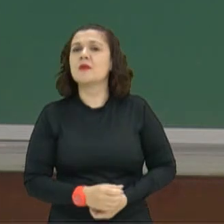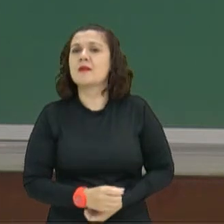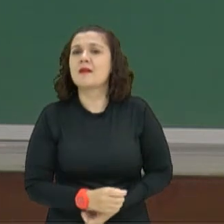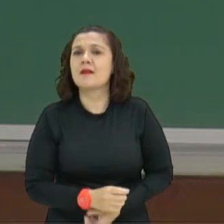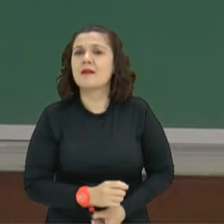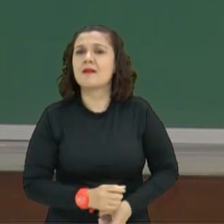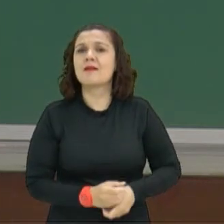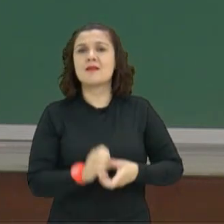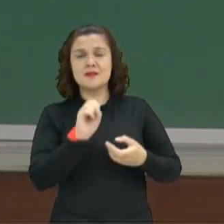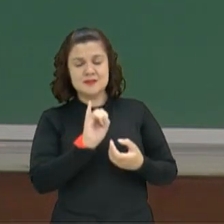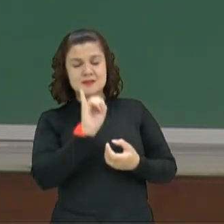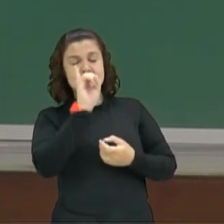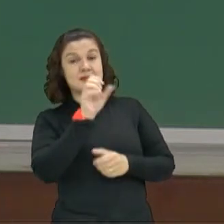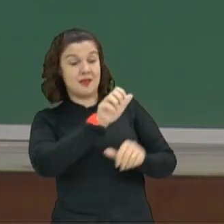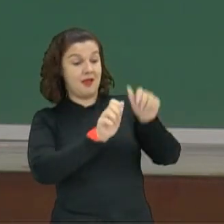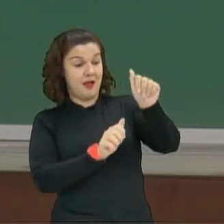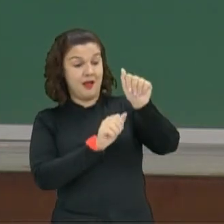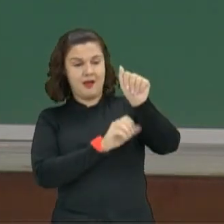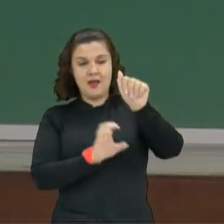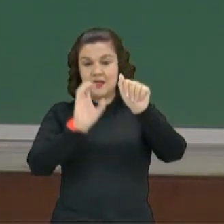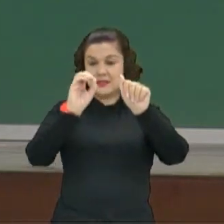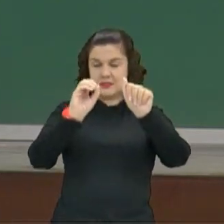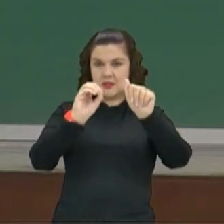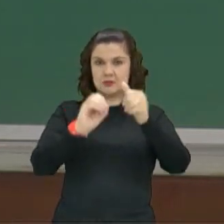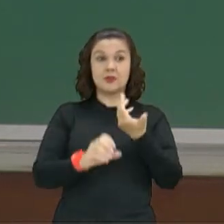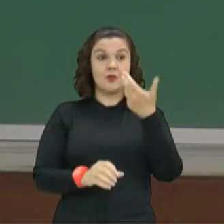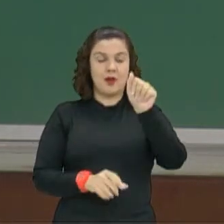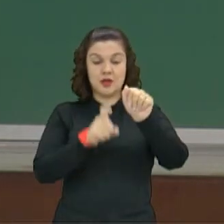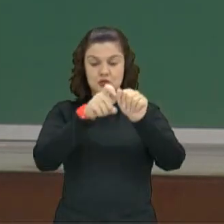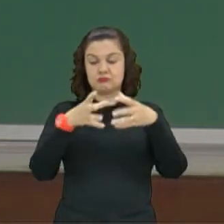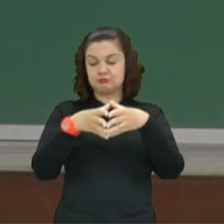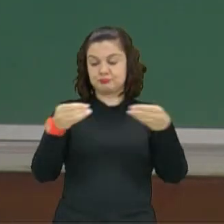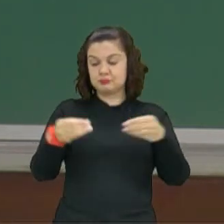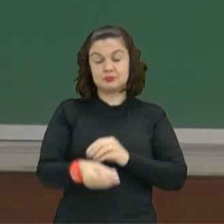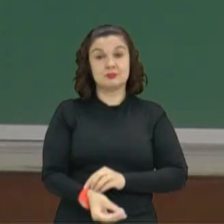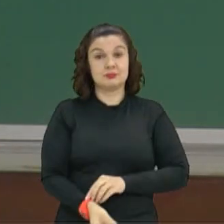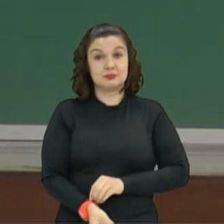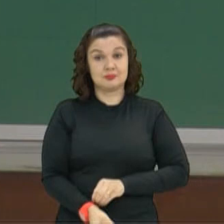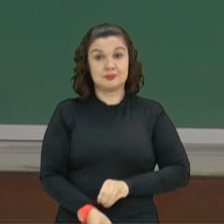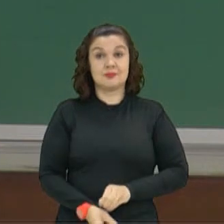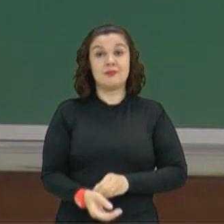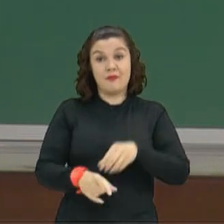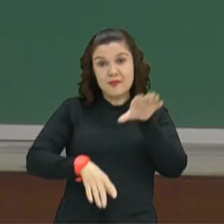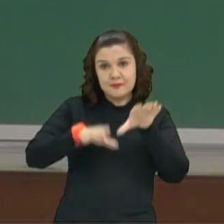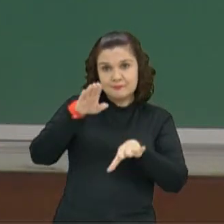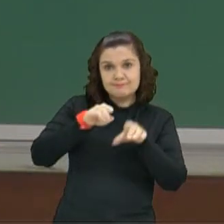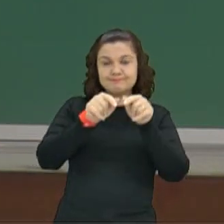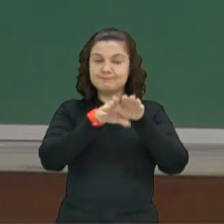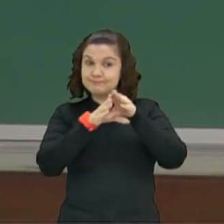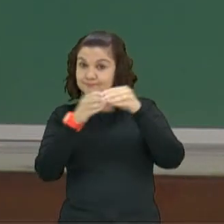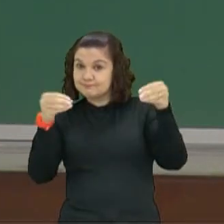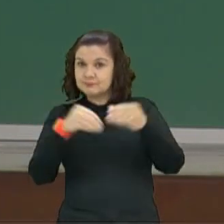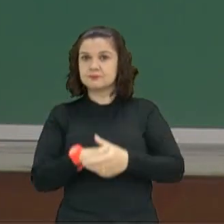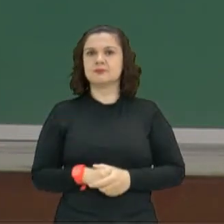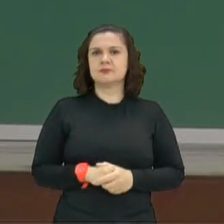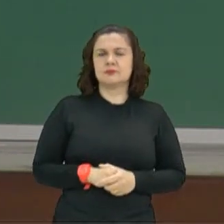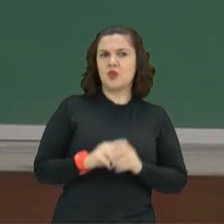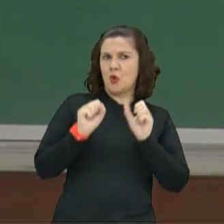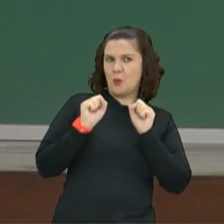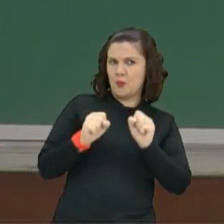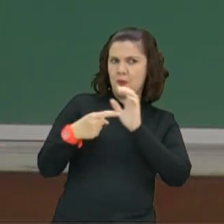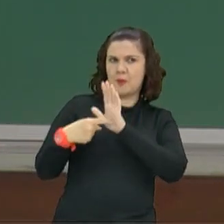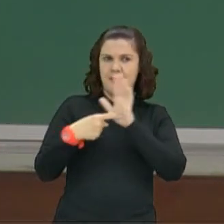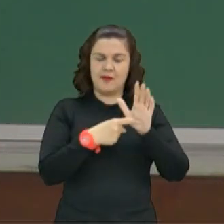eu colocar A igual a 0, esse AX aqui some. A princípio ele vai sumir essa variável, ok? Bom, pode ser